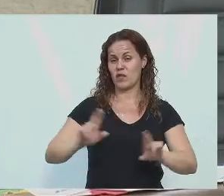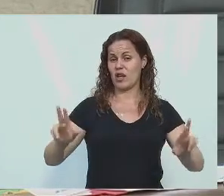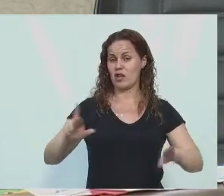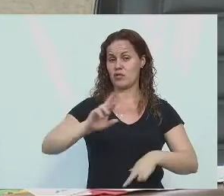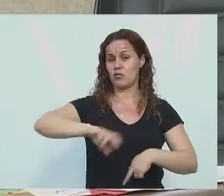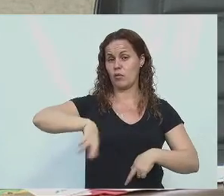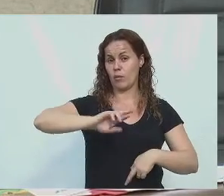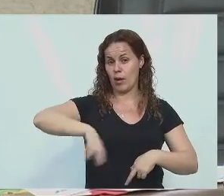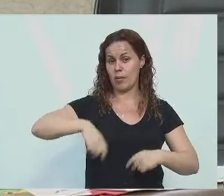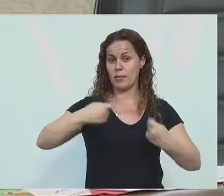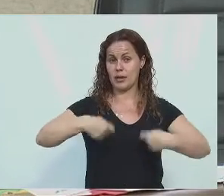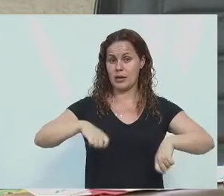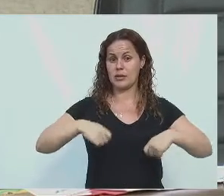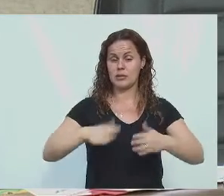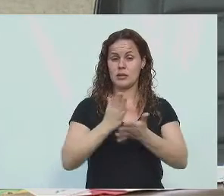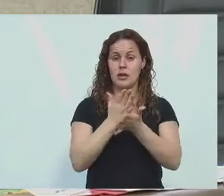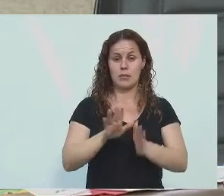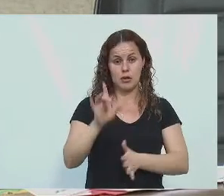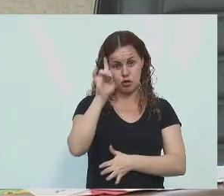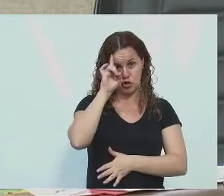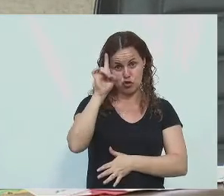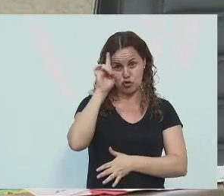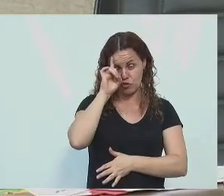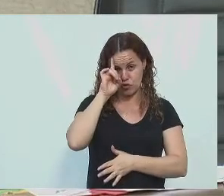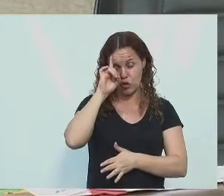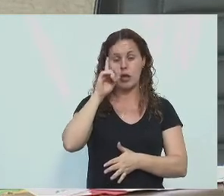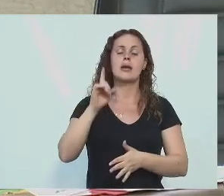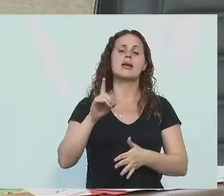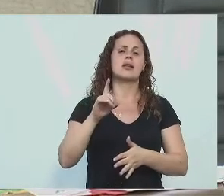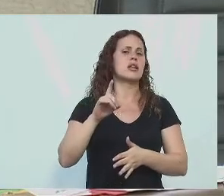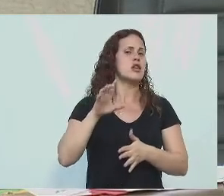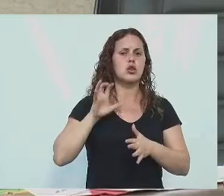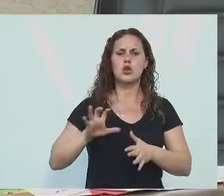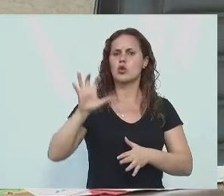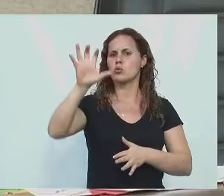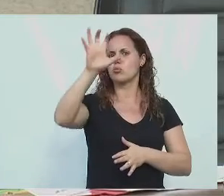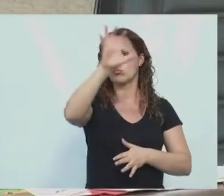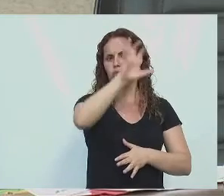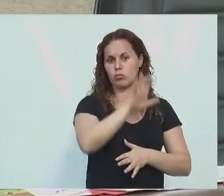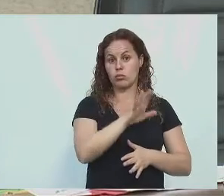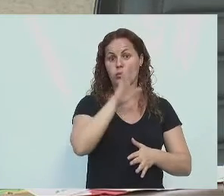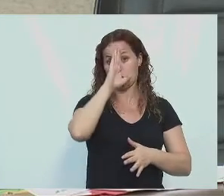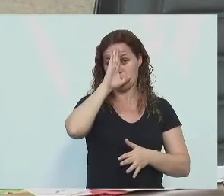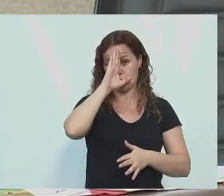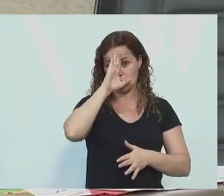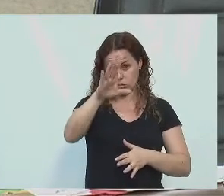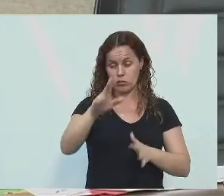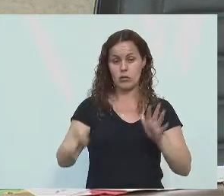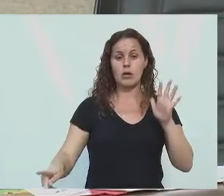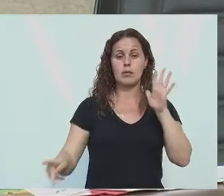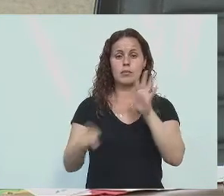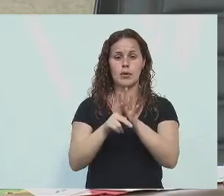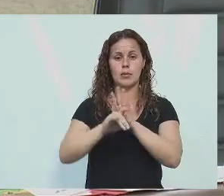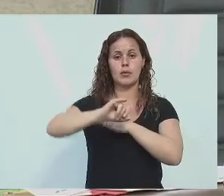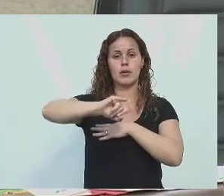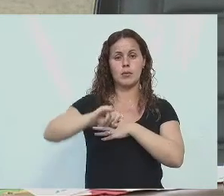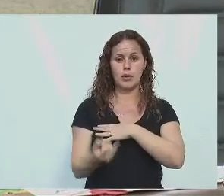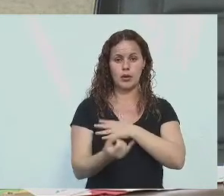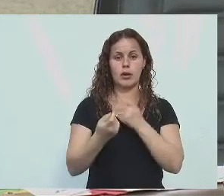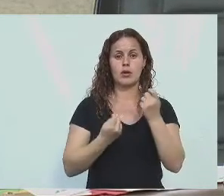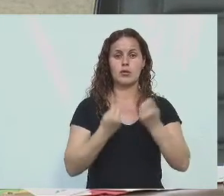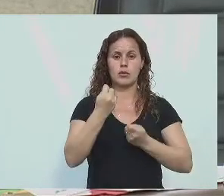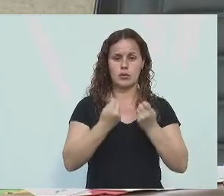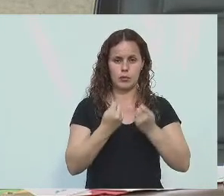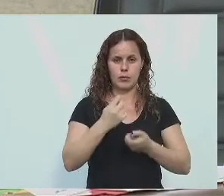que ser combatido no dia a dia, em todas as esferas, mas principalmente na oportunidade